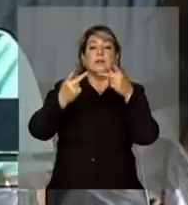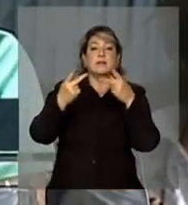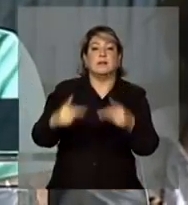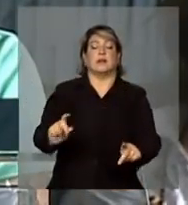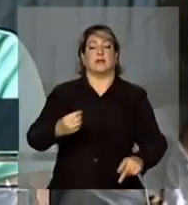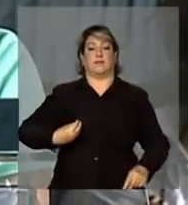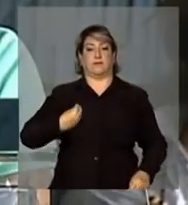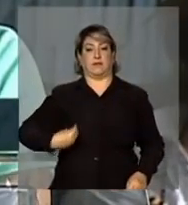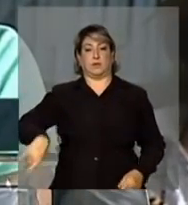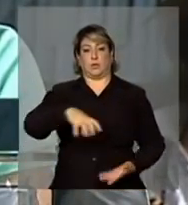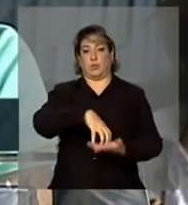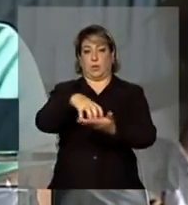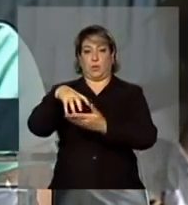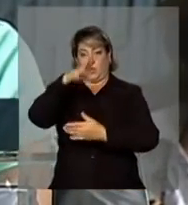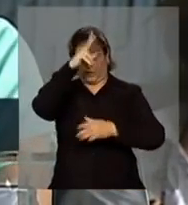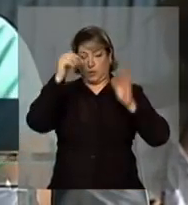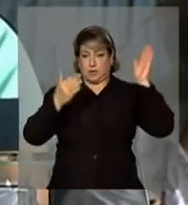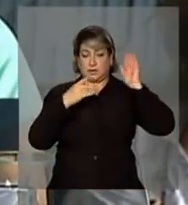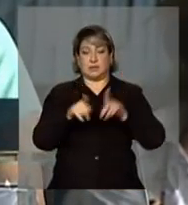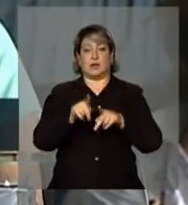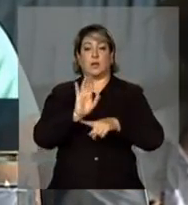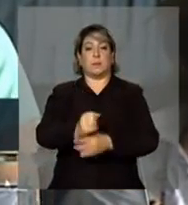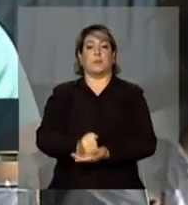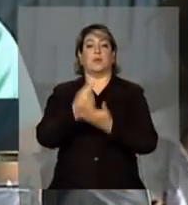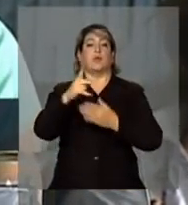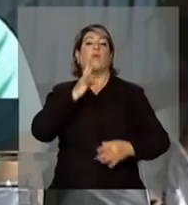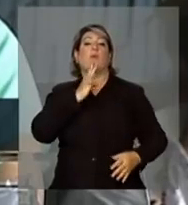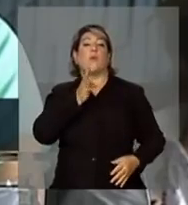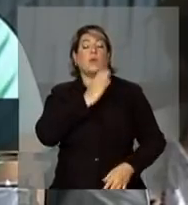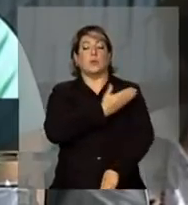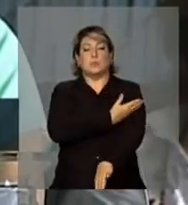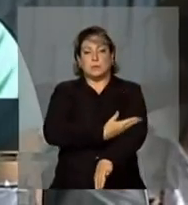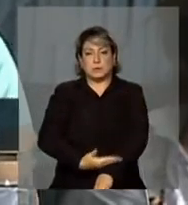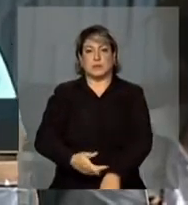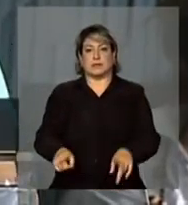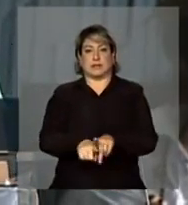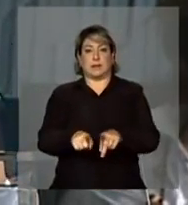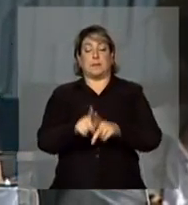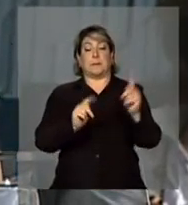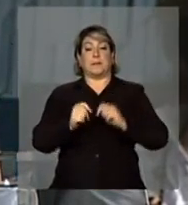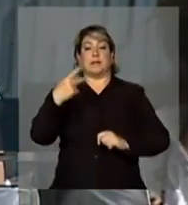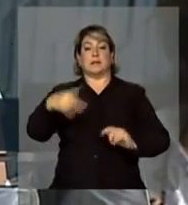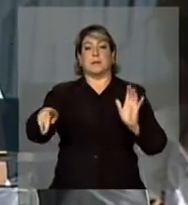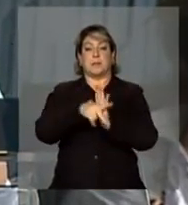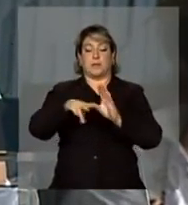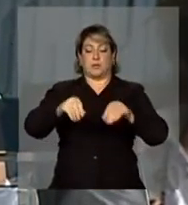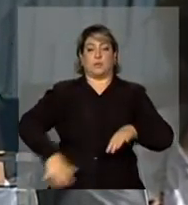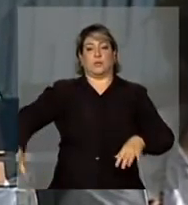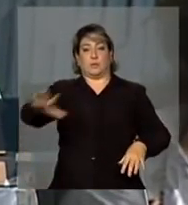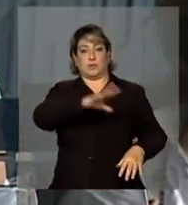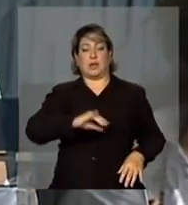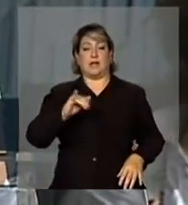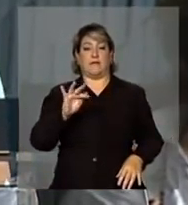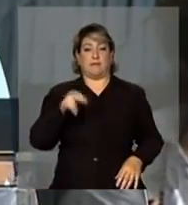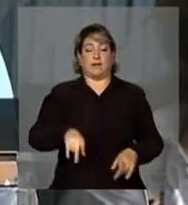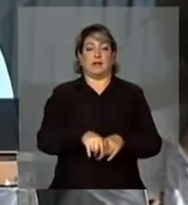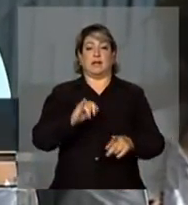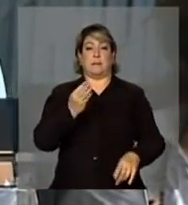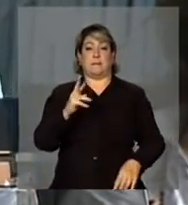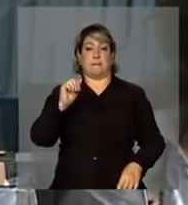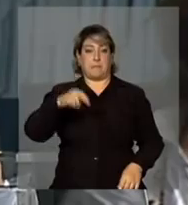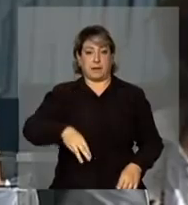e de viver das comunidades indígenas, a proteção de seus conhecimentos tradicionais, a preservação de seu patrimônio pelo IPHAN, pelo IBRAM,